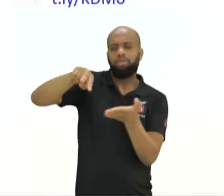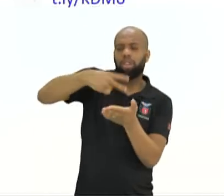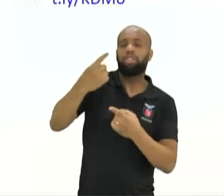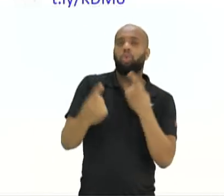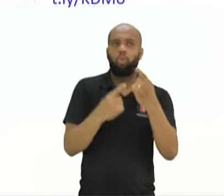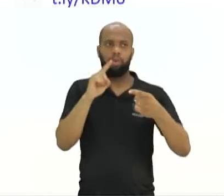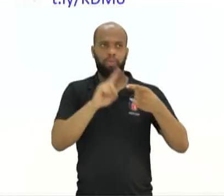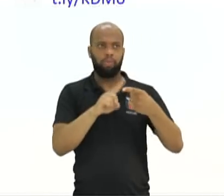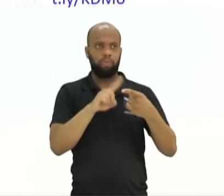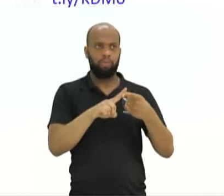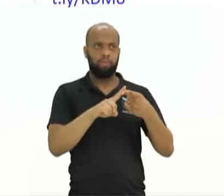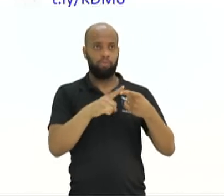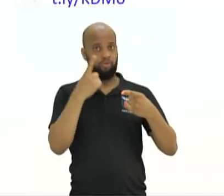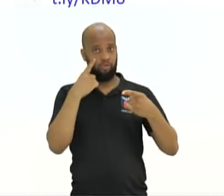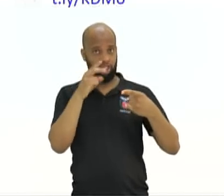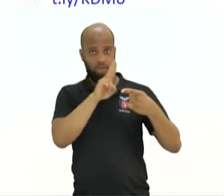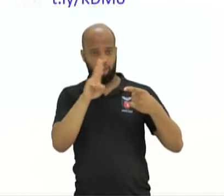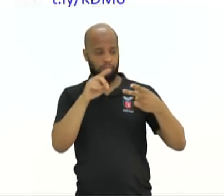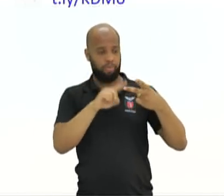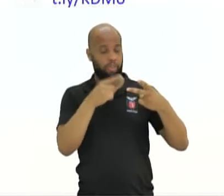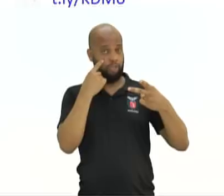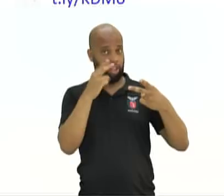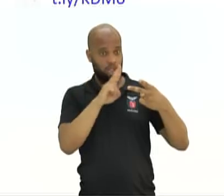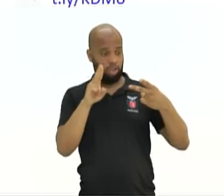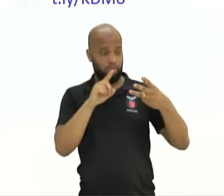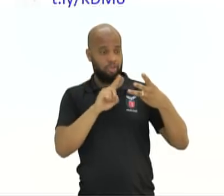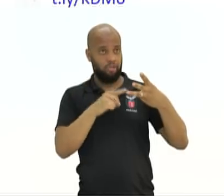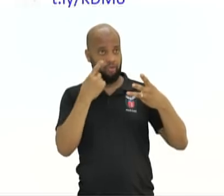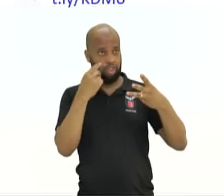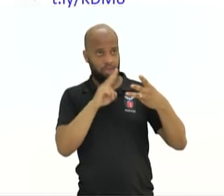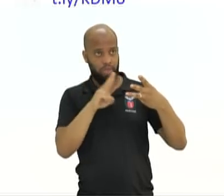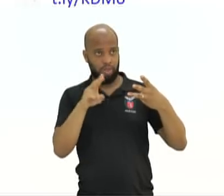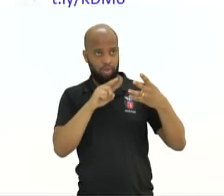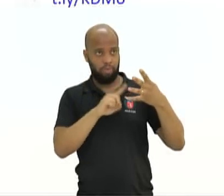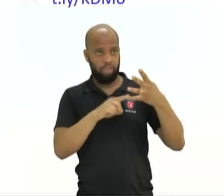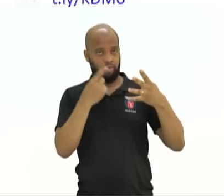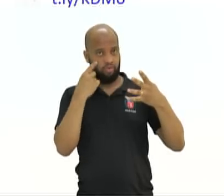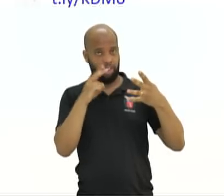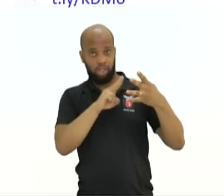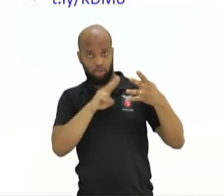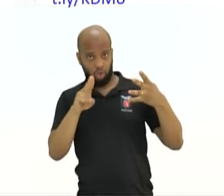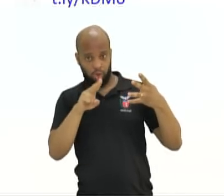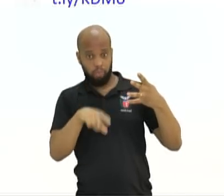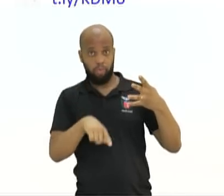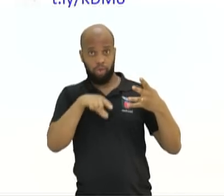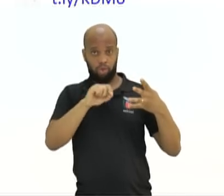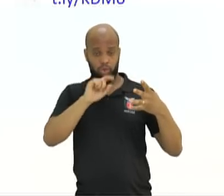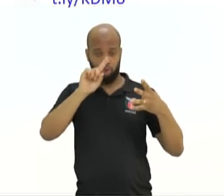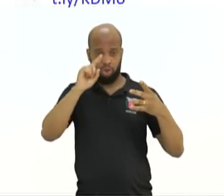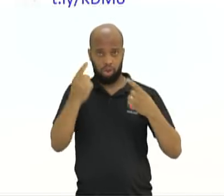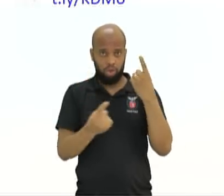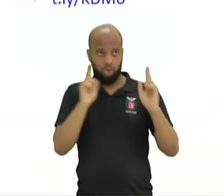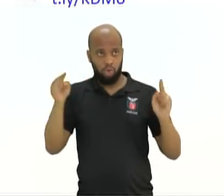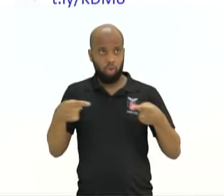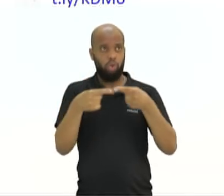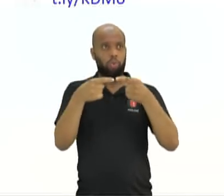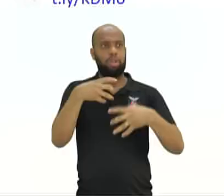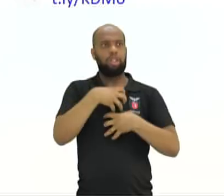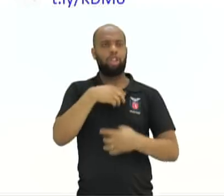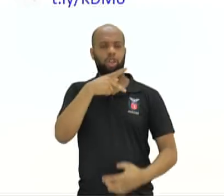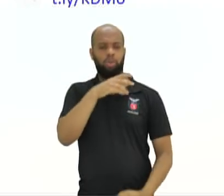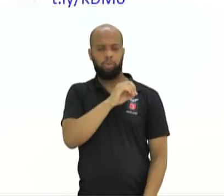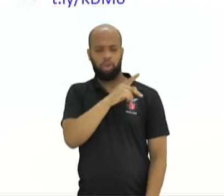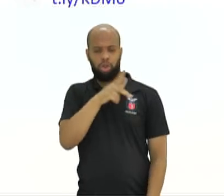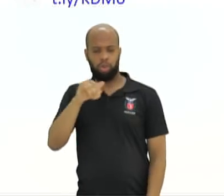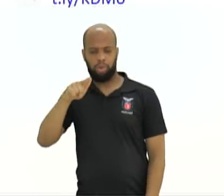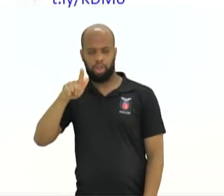alternativas. O locking, o walking, que é uma dança que a gente já viu também, o robô ou o